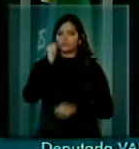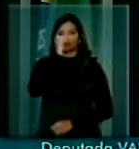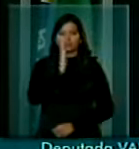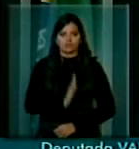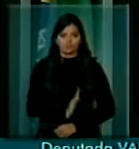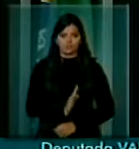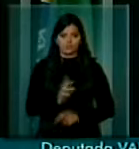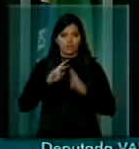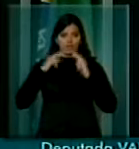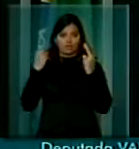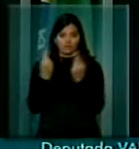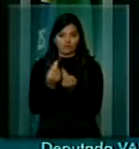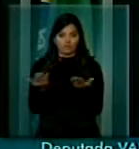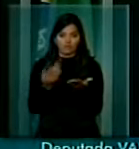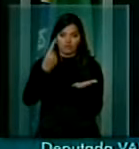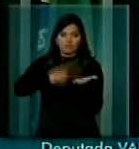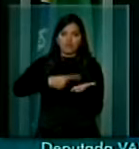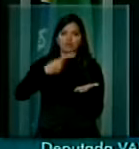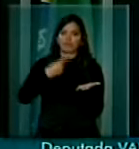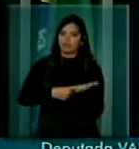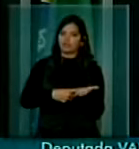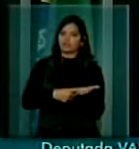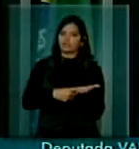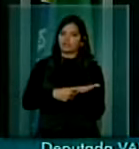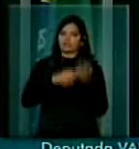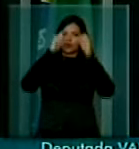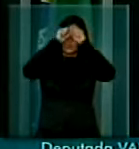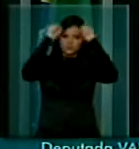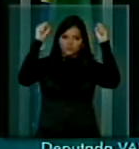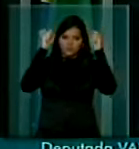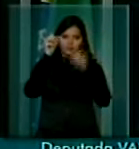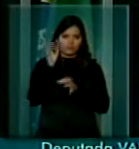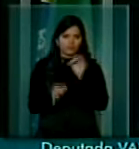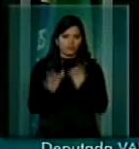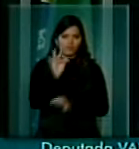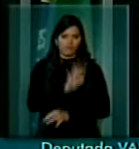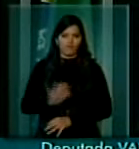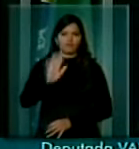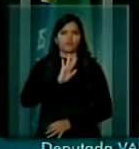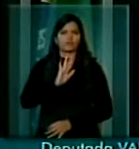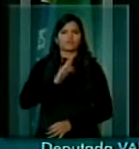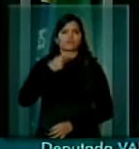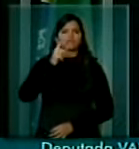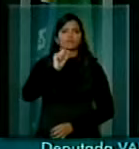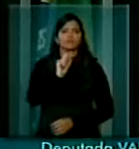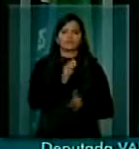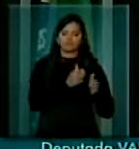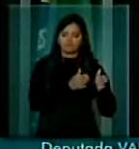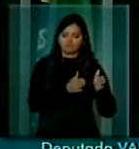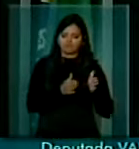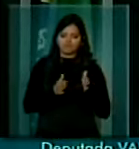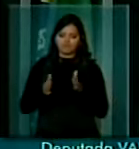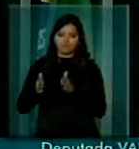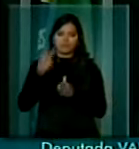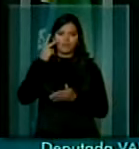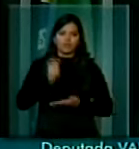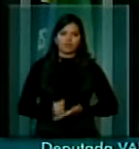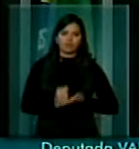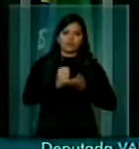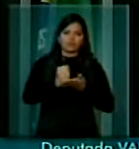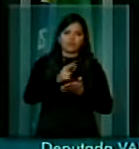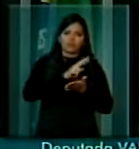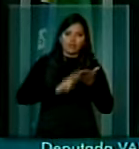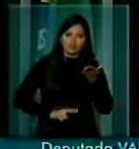essa audiência, marcada pelo Supremo, ela decorre e servirá para subsidiar